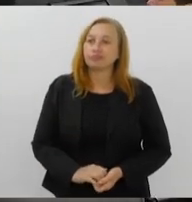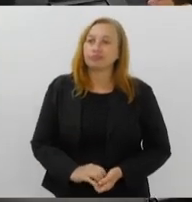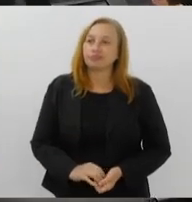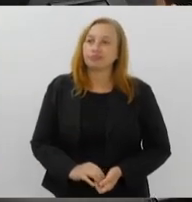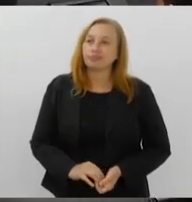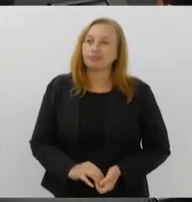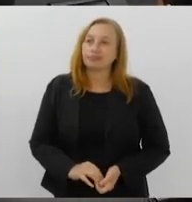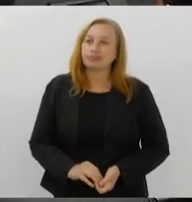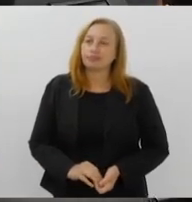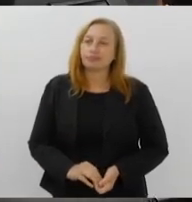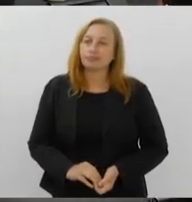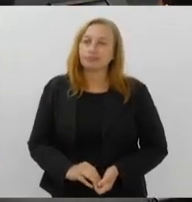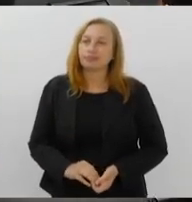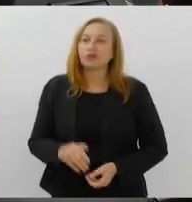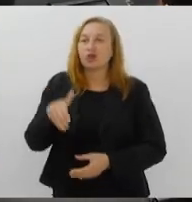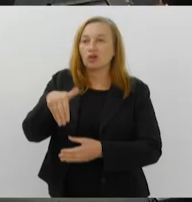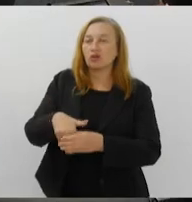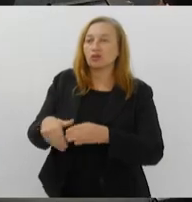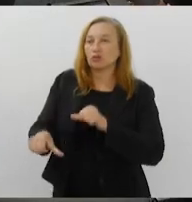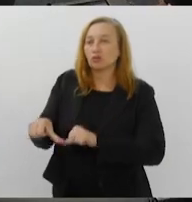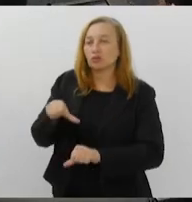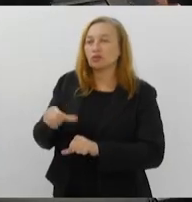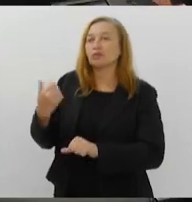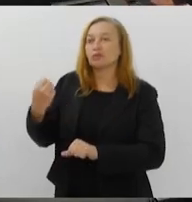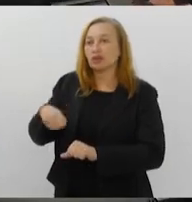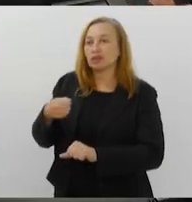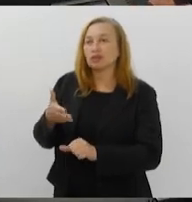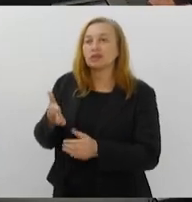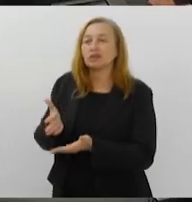Como houve voto divergente, eu tenho que colher